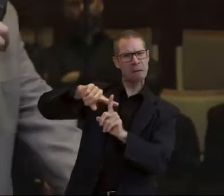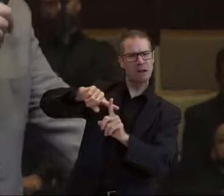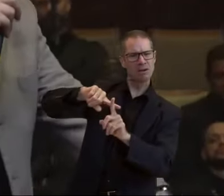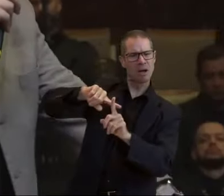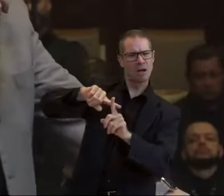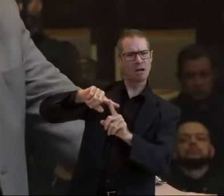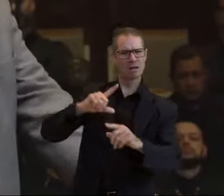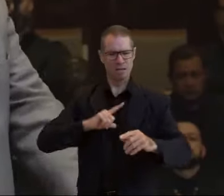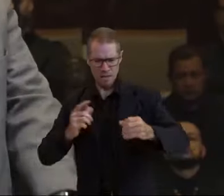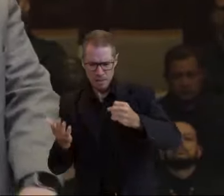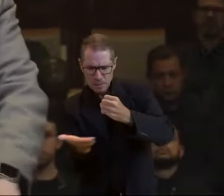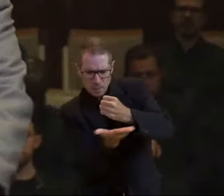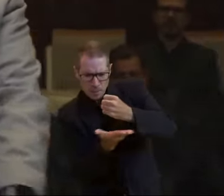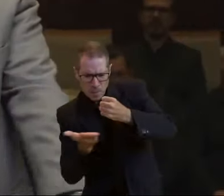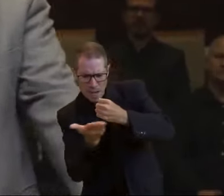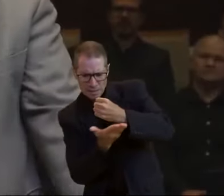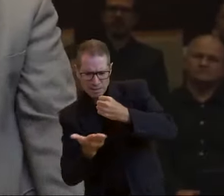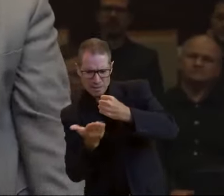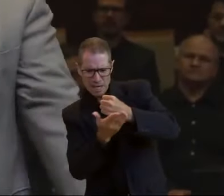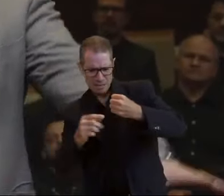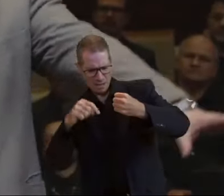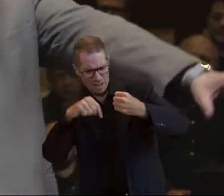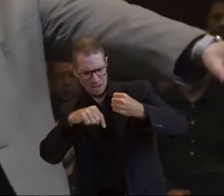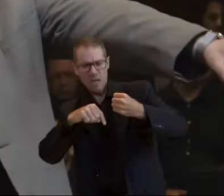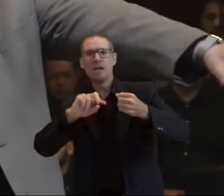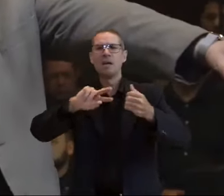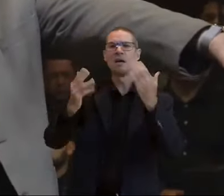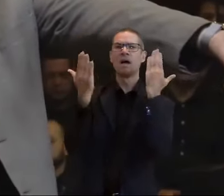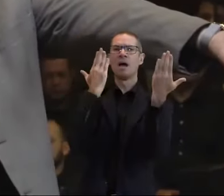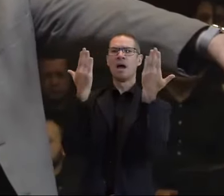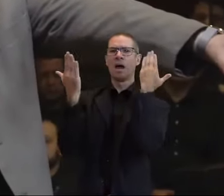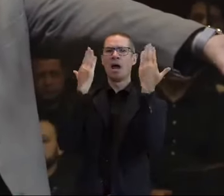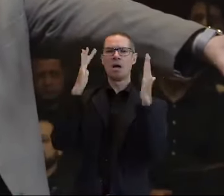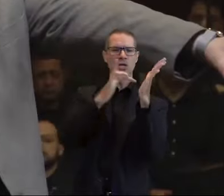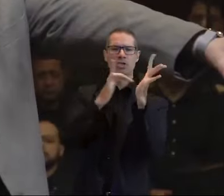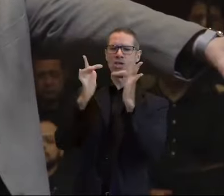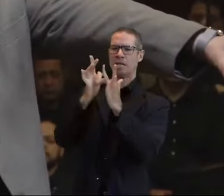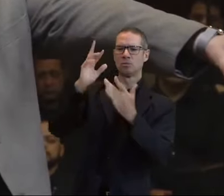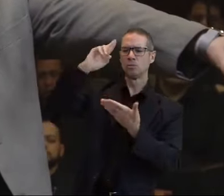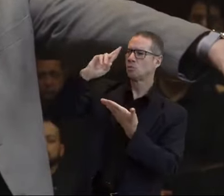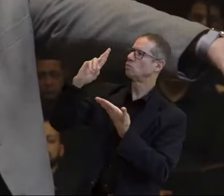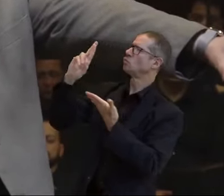onde tem um alicerce. Ele diz: esse alicerce é Jesus Cristo, o Senhor.